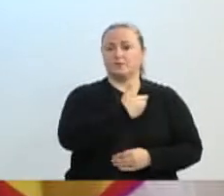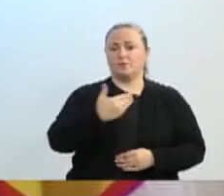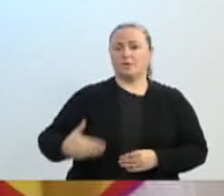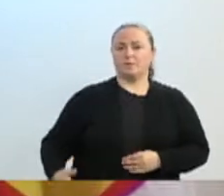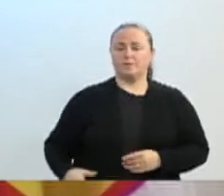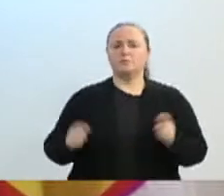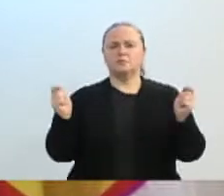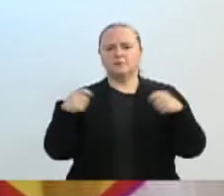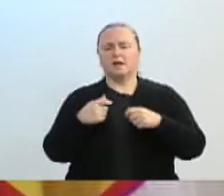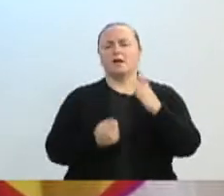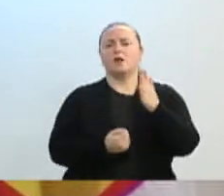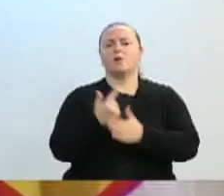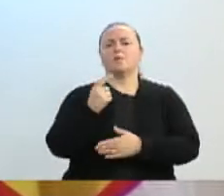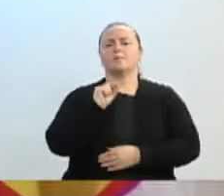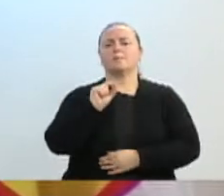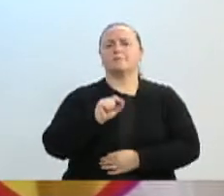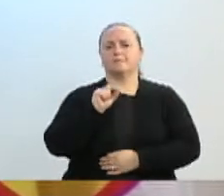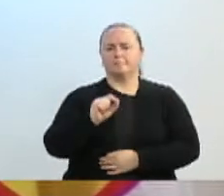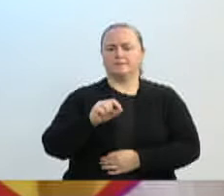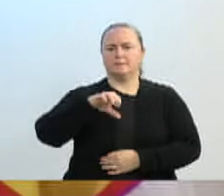de 95